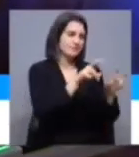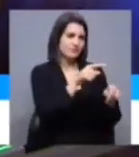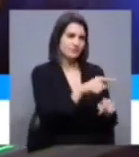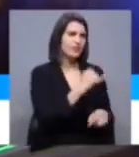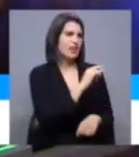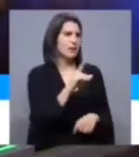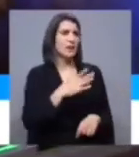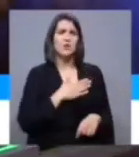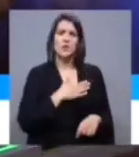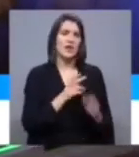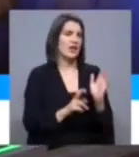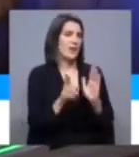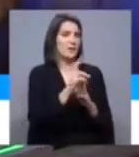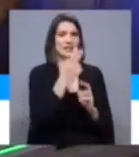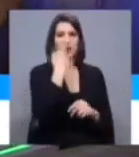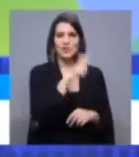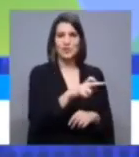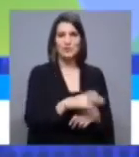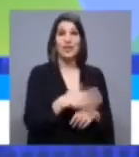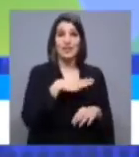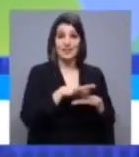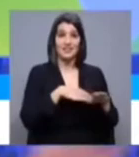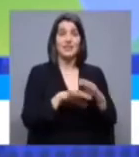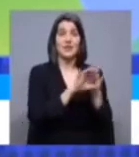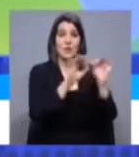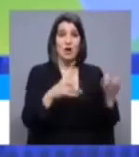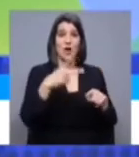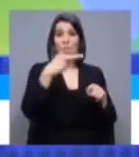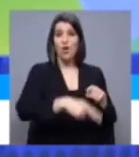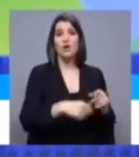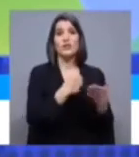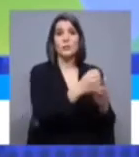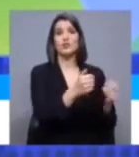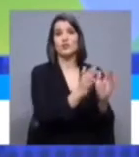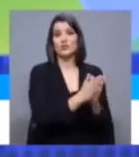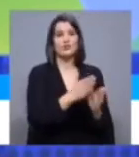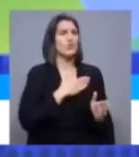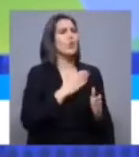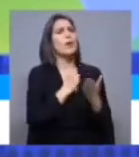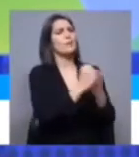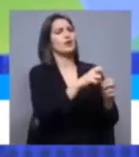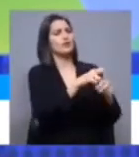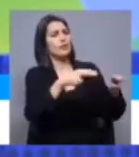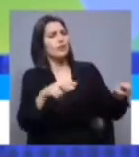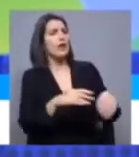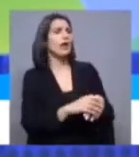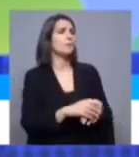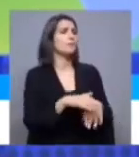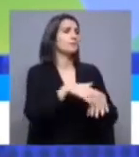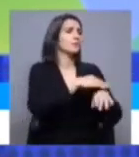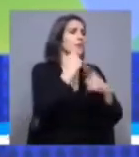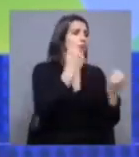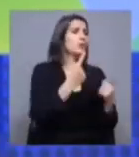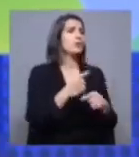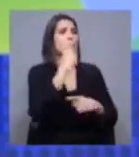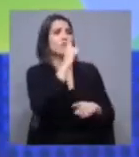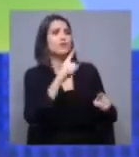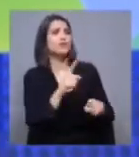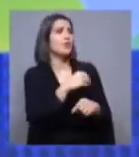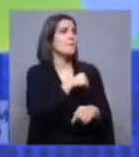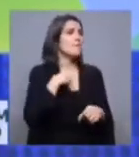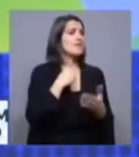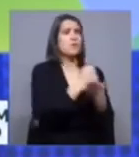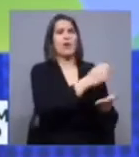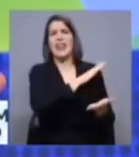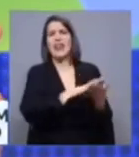não quer aumentar pensões nenhumas. A Iniciativa Liberal quer fazer o mesmo que fez, que foi cortar apoios a toda a gente. Não quer apoios para os hospitais, não quer apoios para a administração pública, para os professores, para os